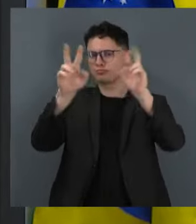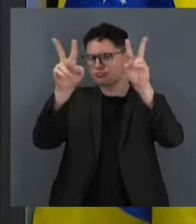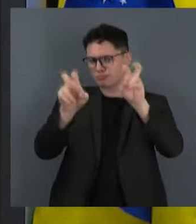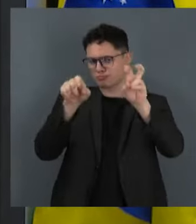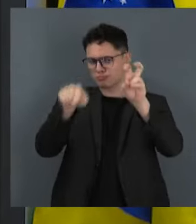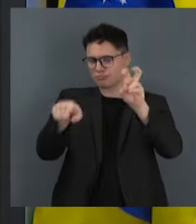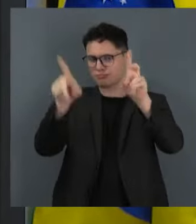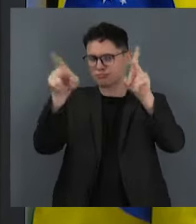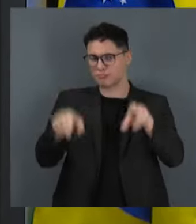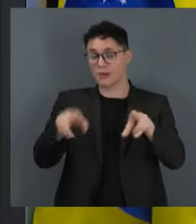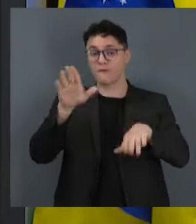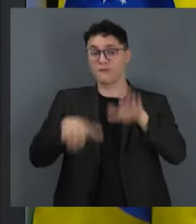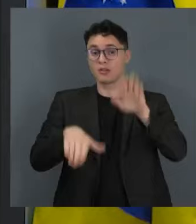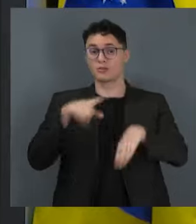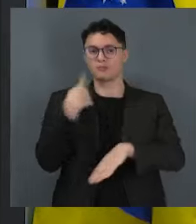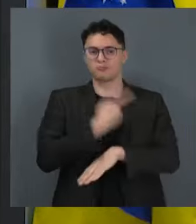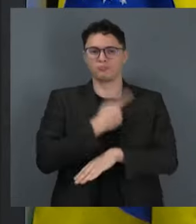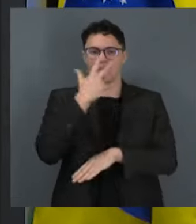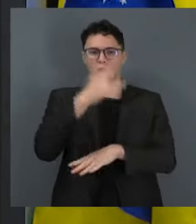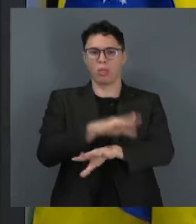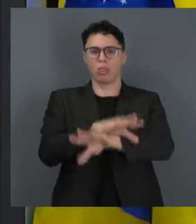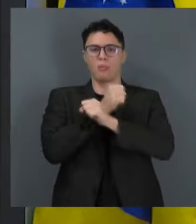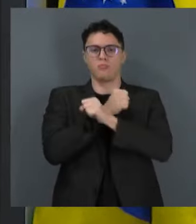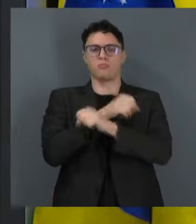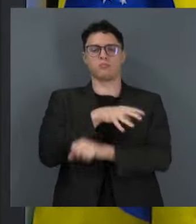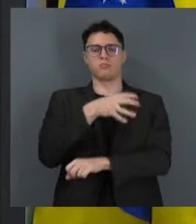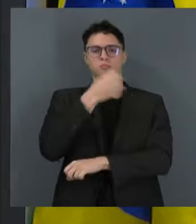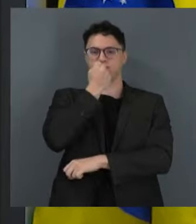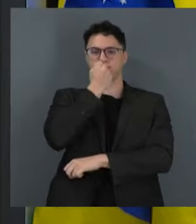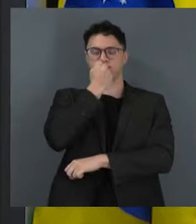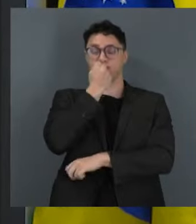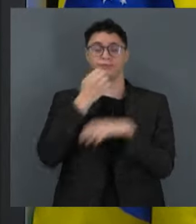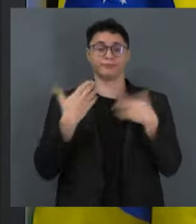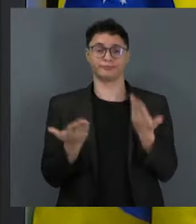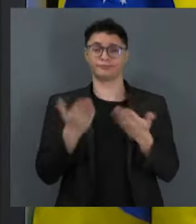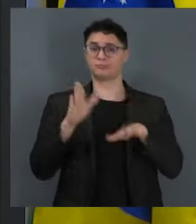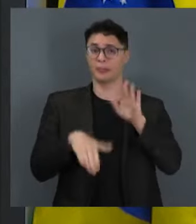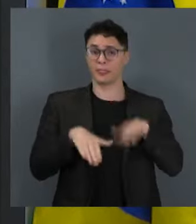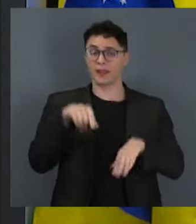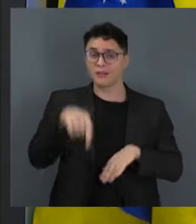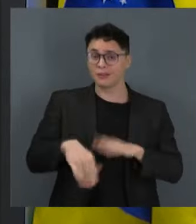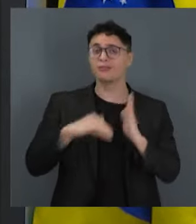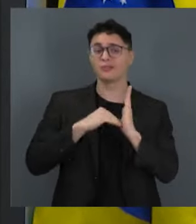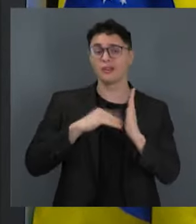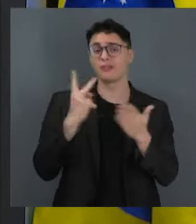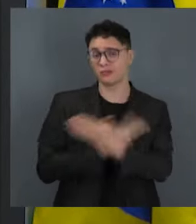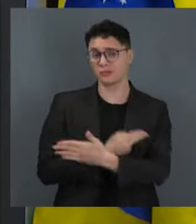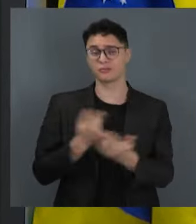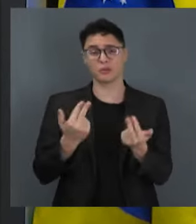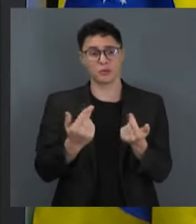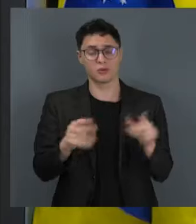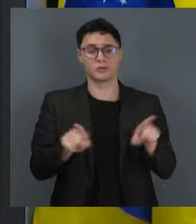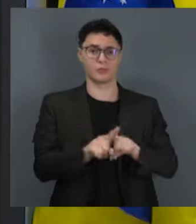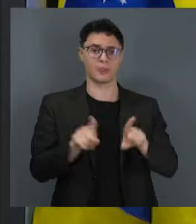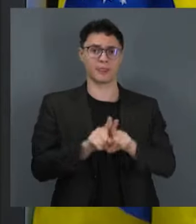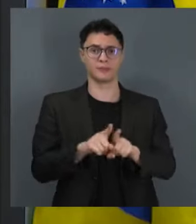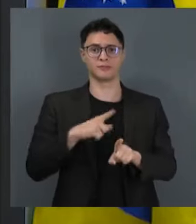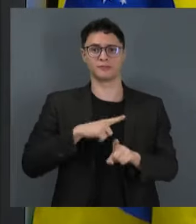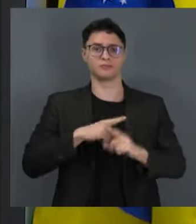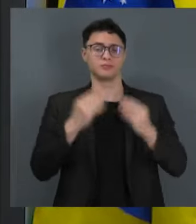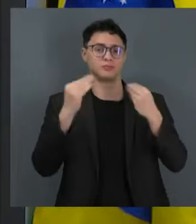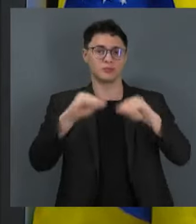que muitas vezes nós somos censurados até nessa casa de